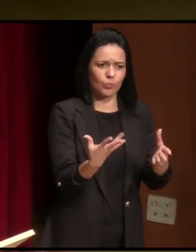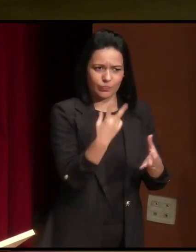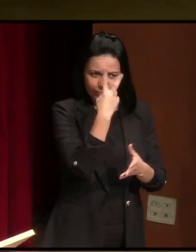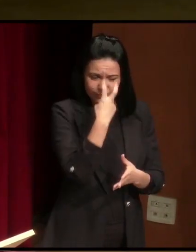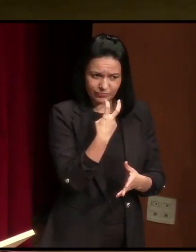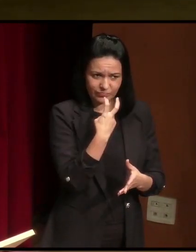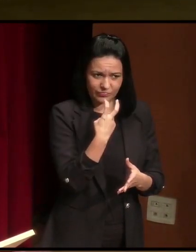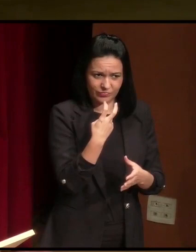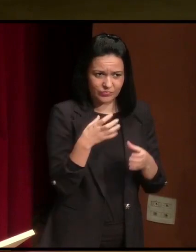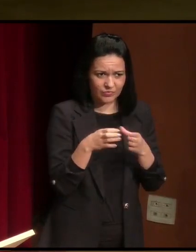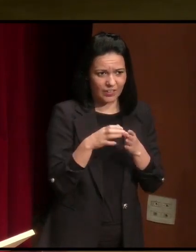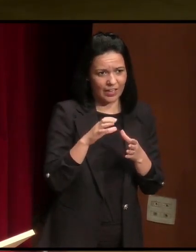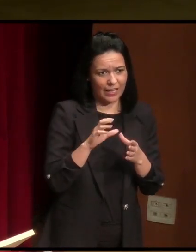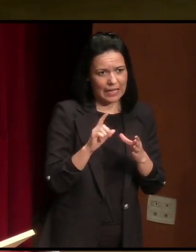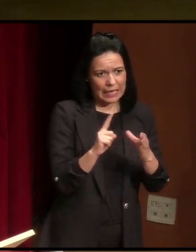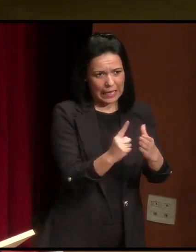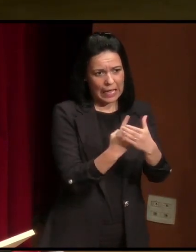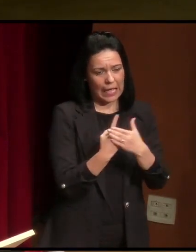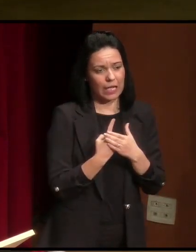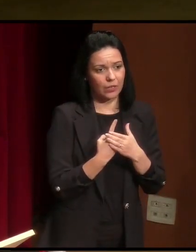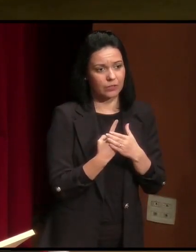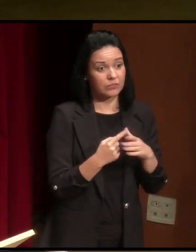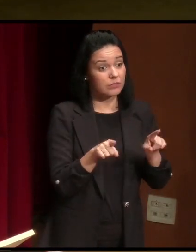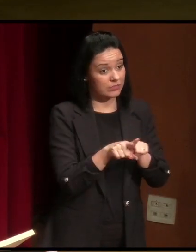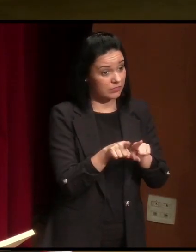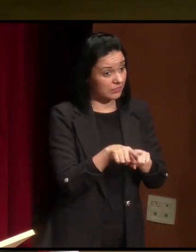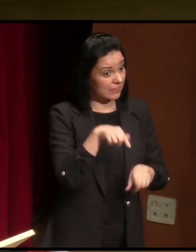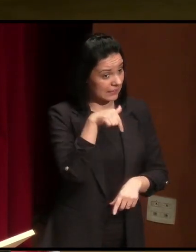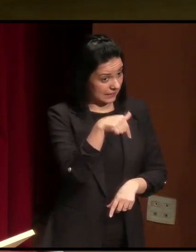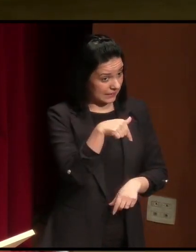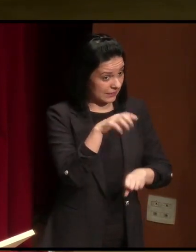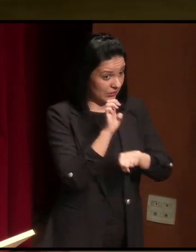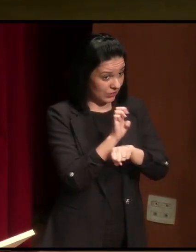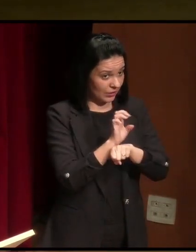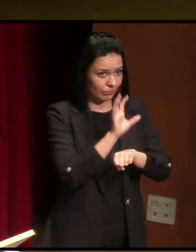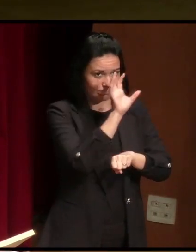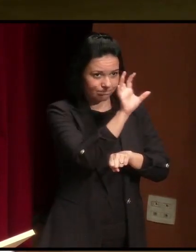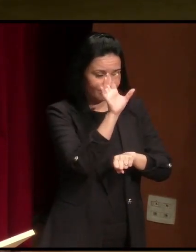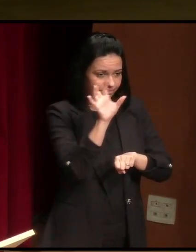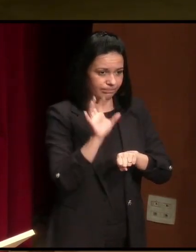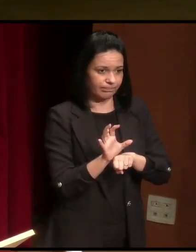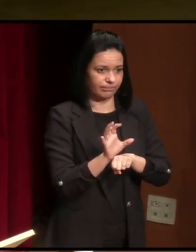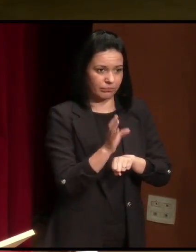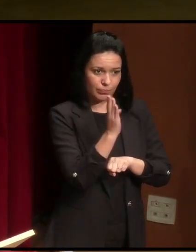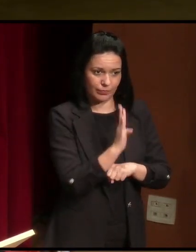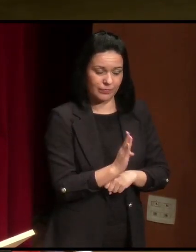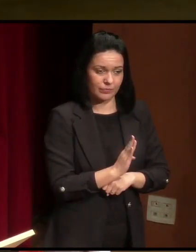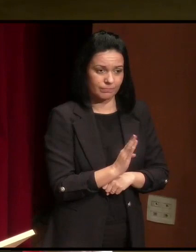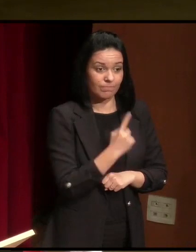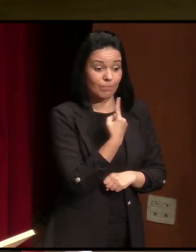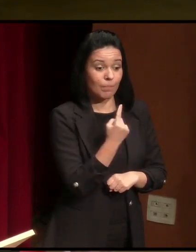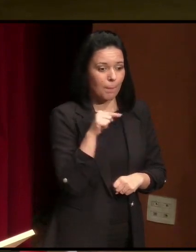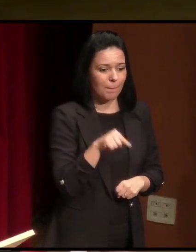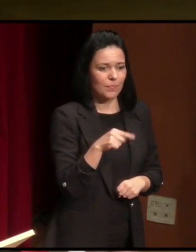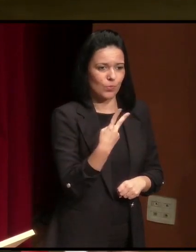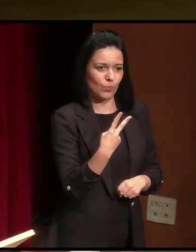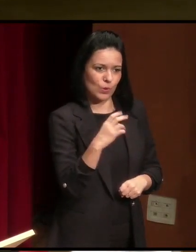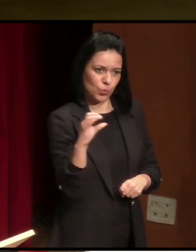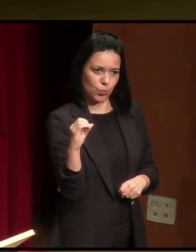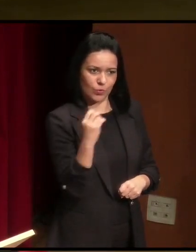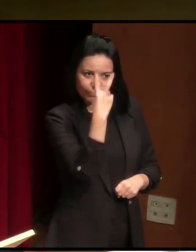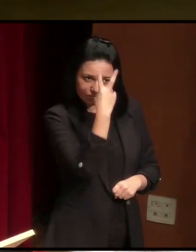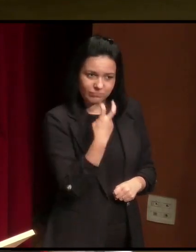temos mais 7 estados do Brasil com mais de 1.200 cegos que nós atendemos,